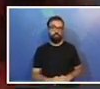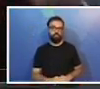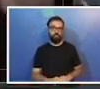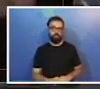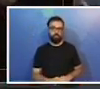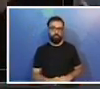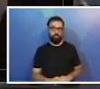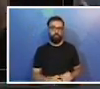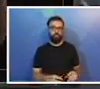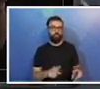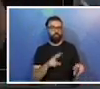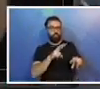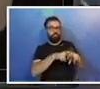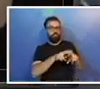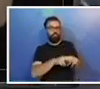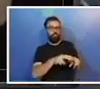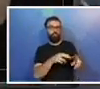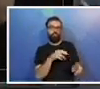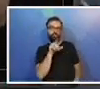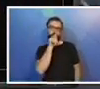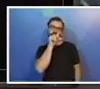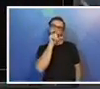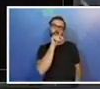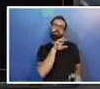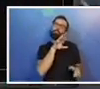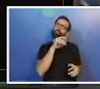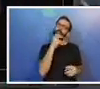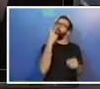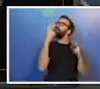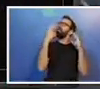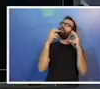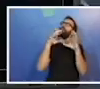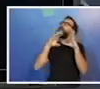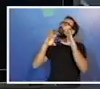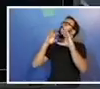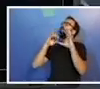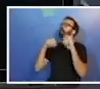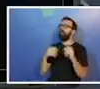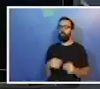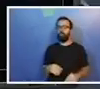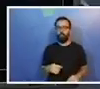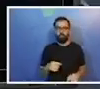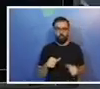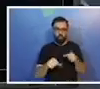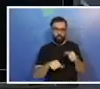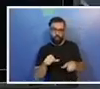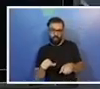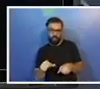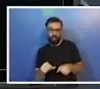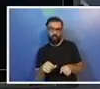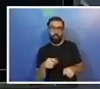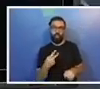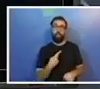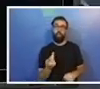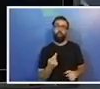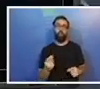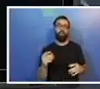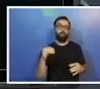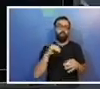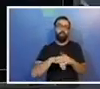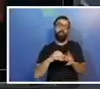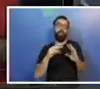das gaiolas com aqueles passarinhos bonitos cantando, fôssemos nós que estivéssemos presos,